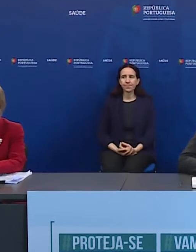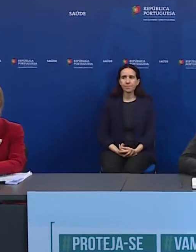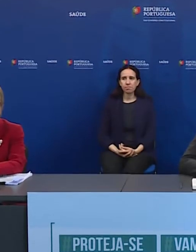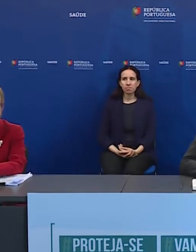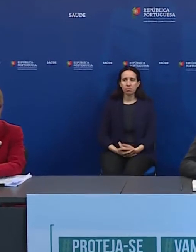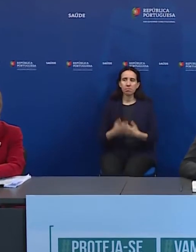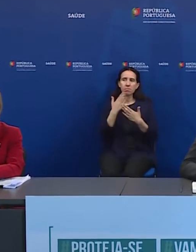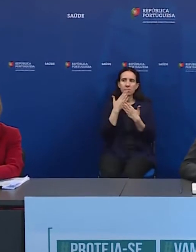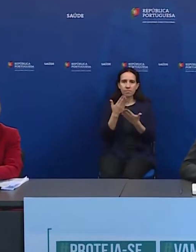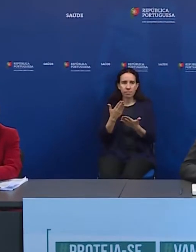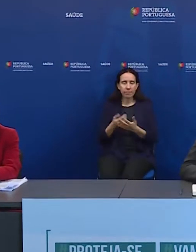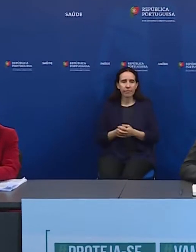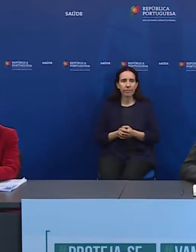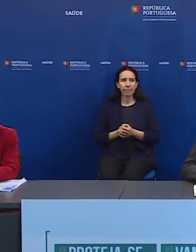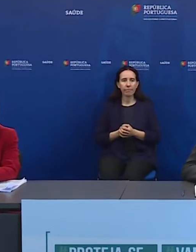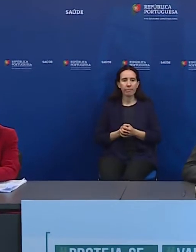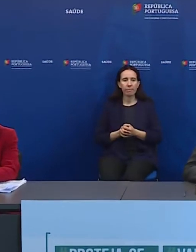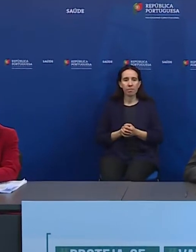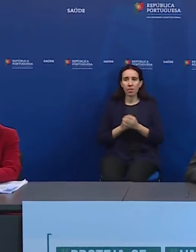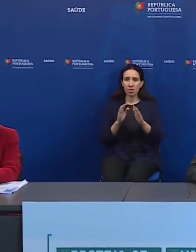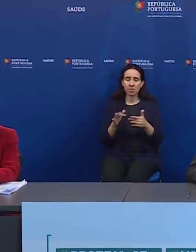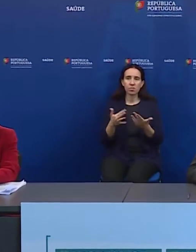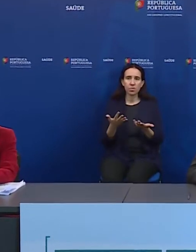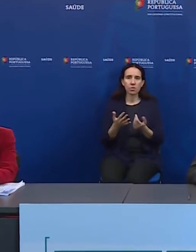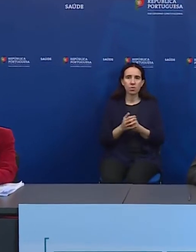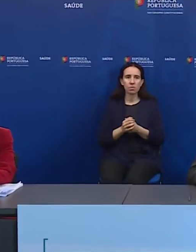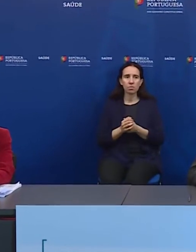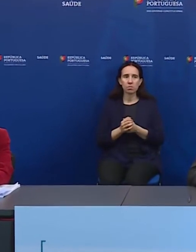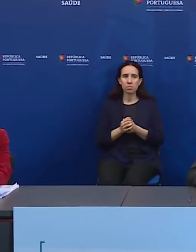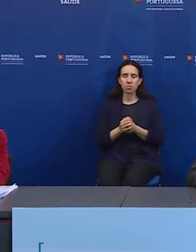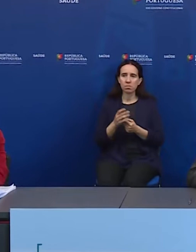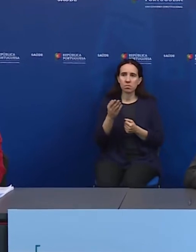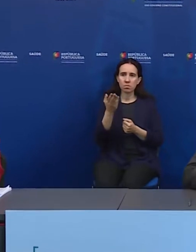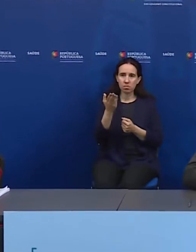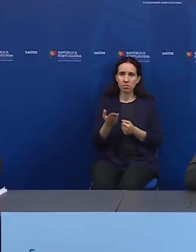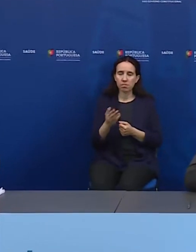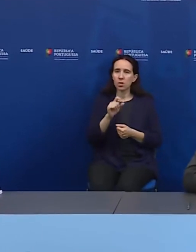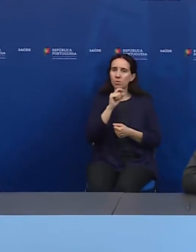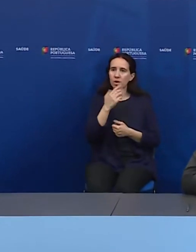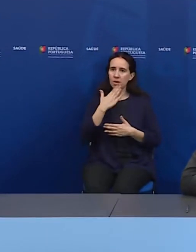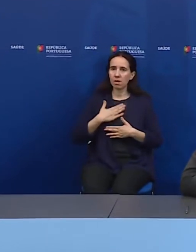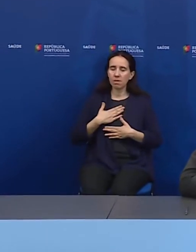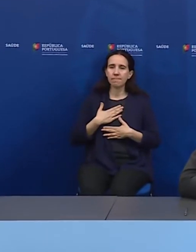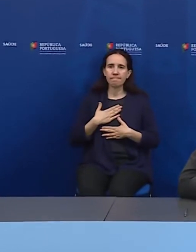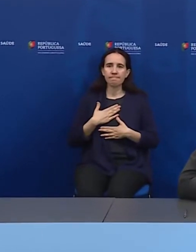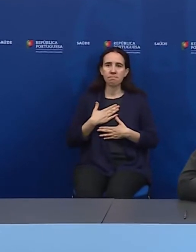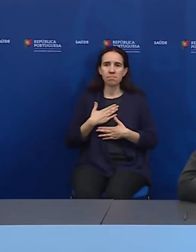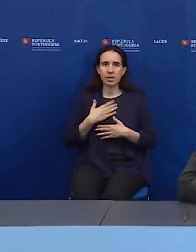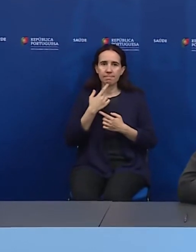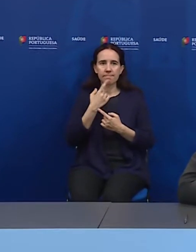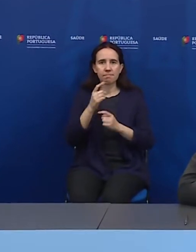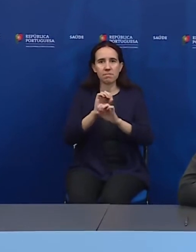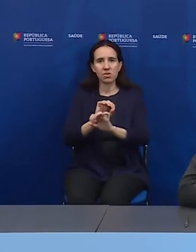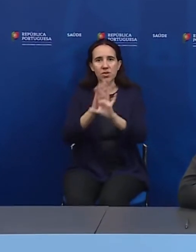Muito obrigado. Se me permite, muito obrigado pela oportunidade que me dá para